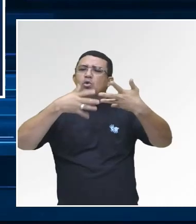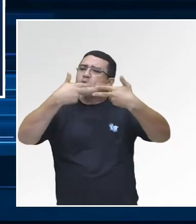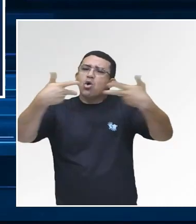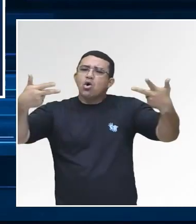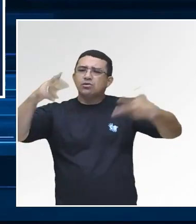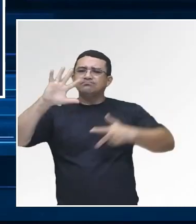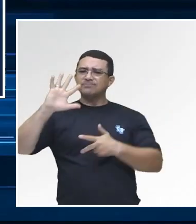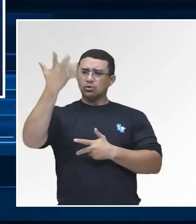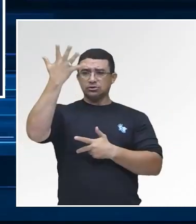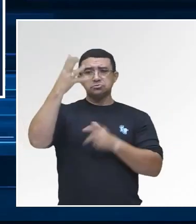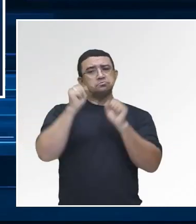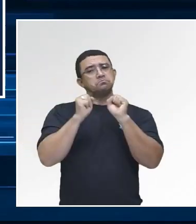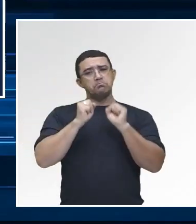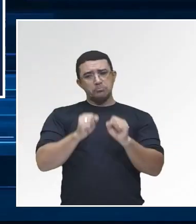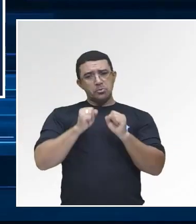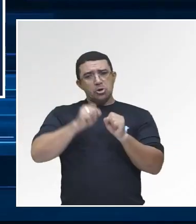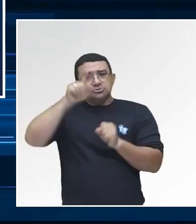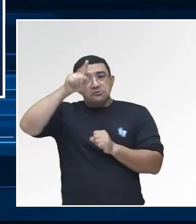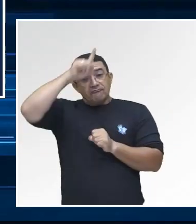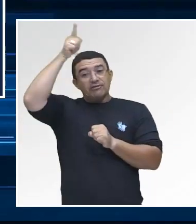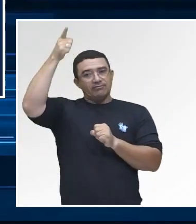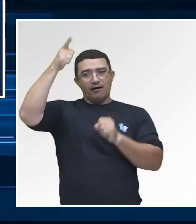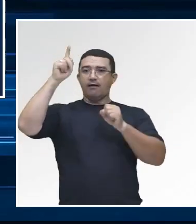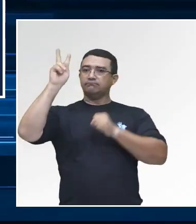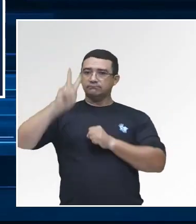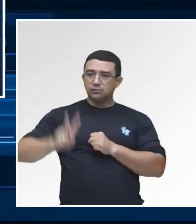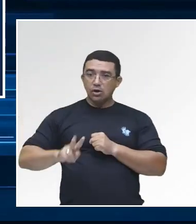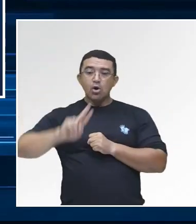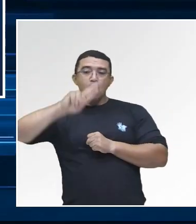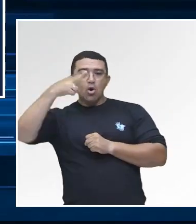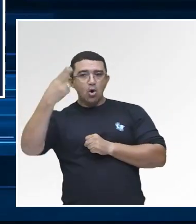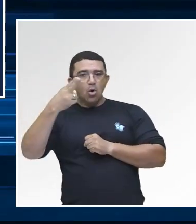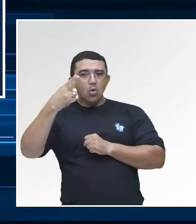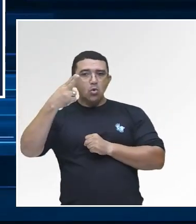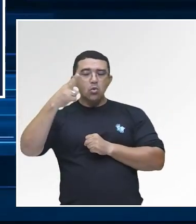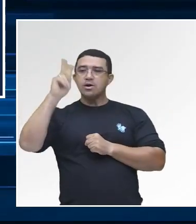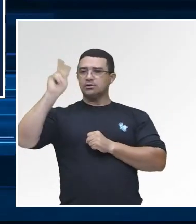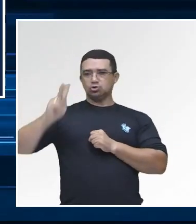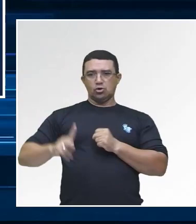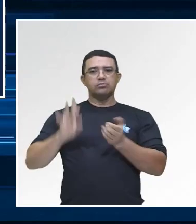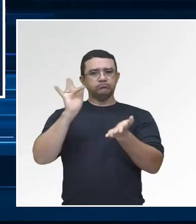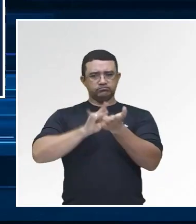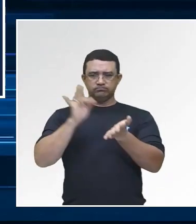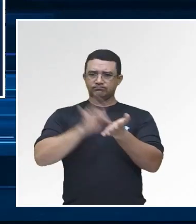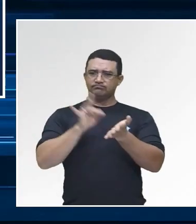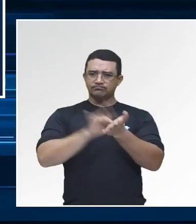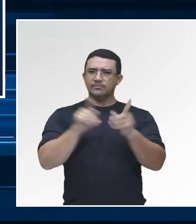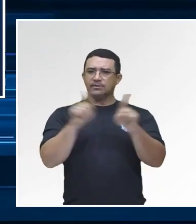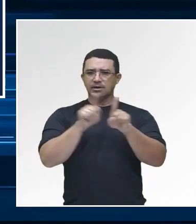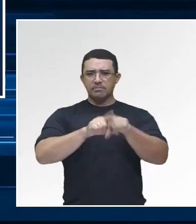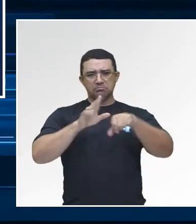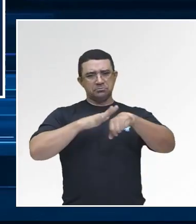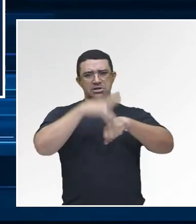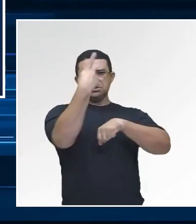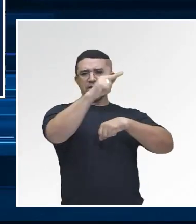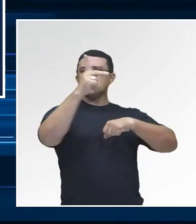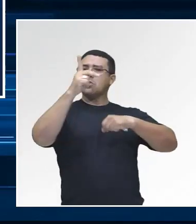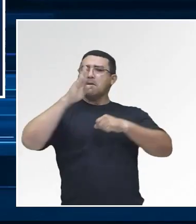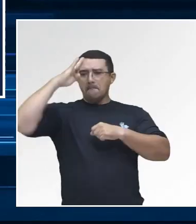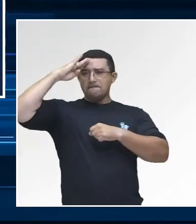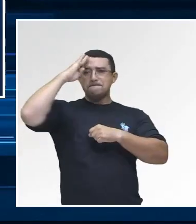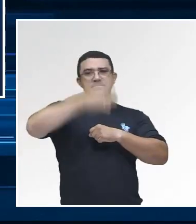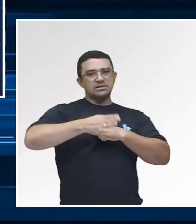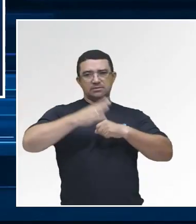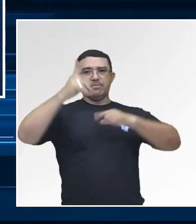acontecimento, que pode ser fictício ou um fato real, e os seus principais elementos, né, o que não